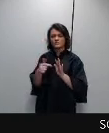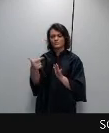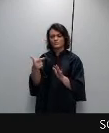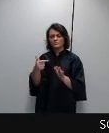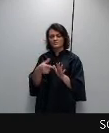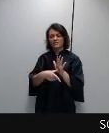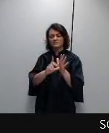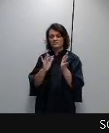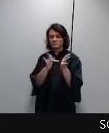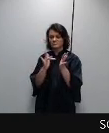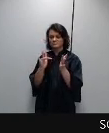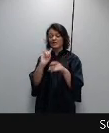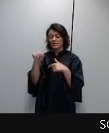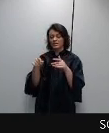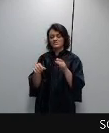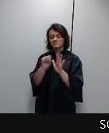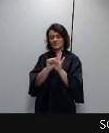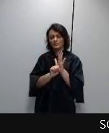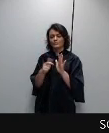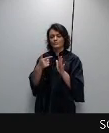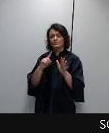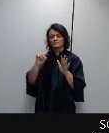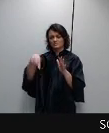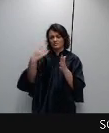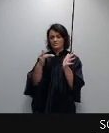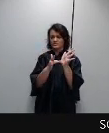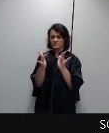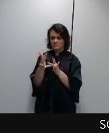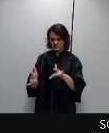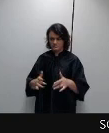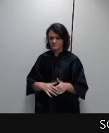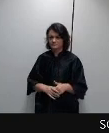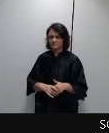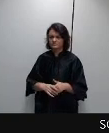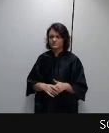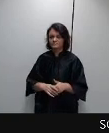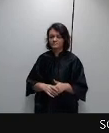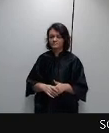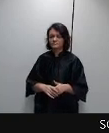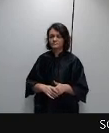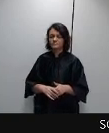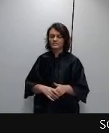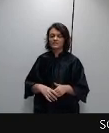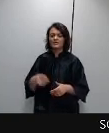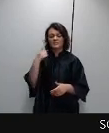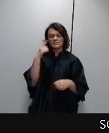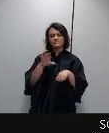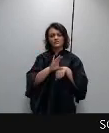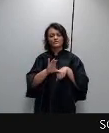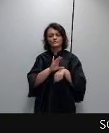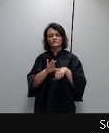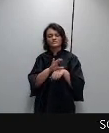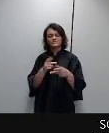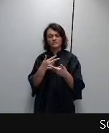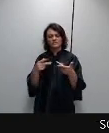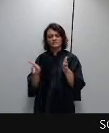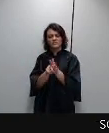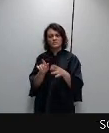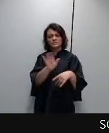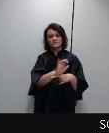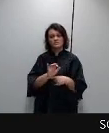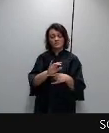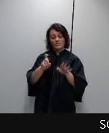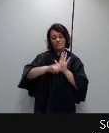saber tá ficando observa-se claramente que o próximo decadencial para a Constituição de créditos totais não tributários